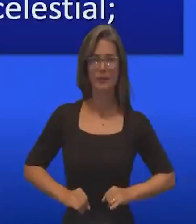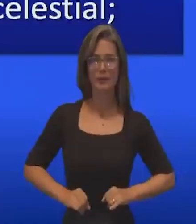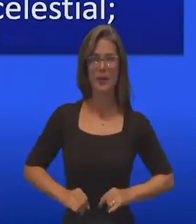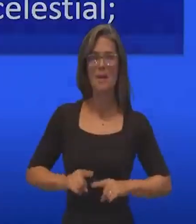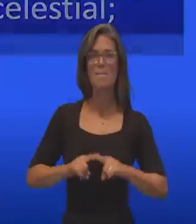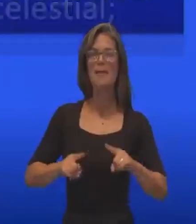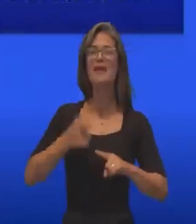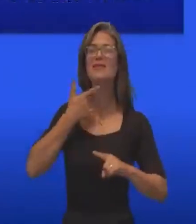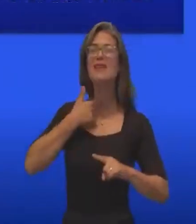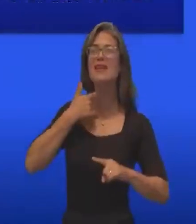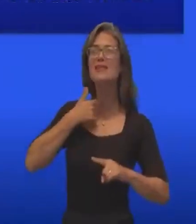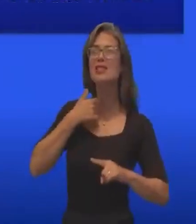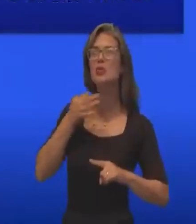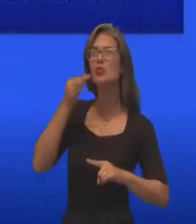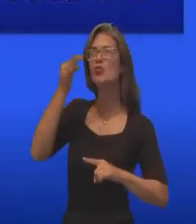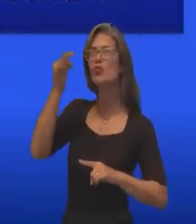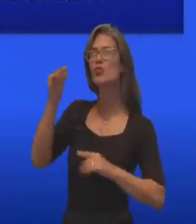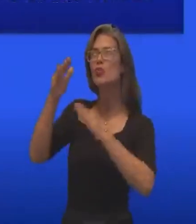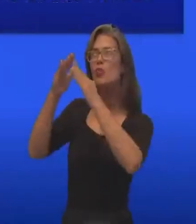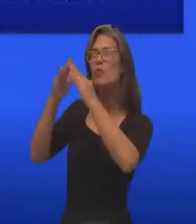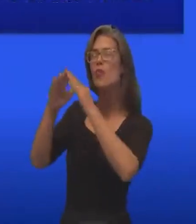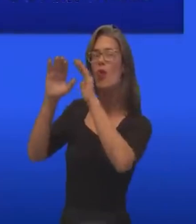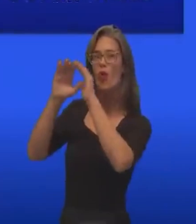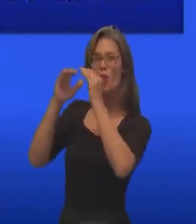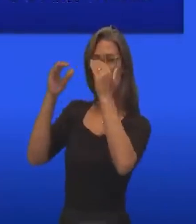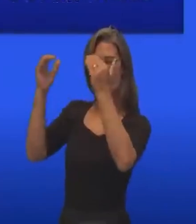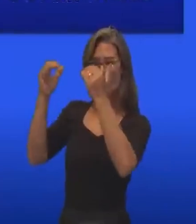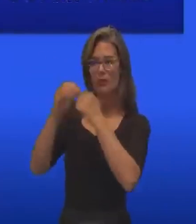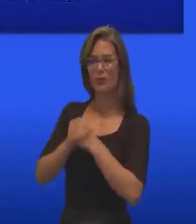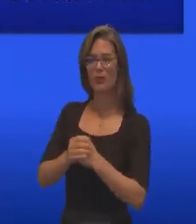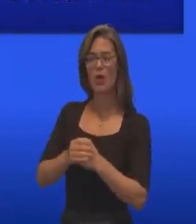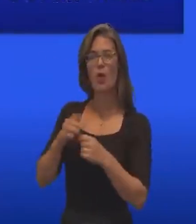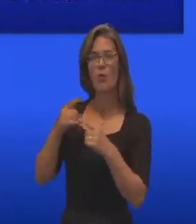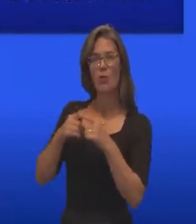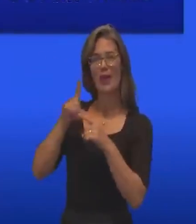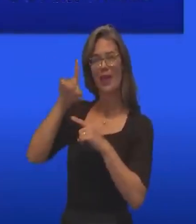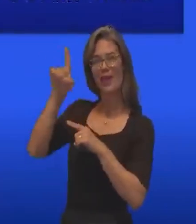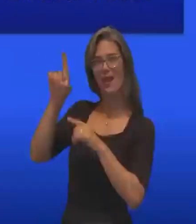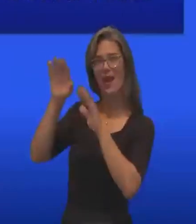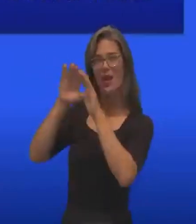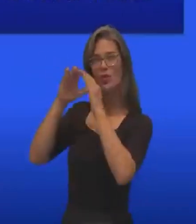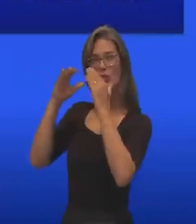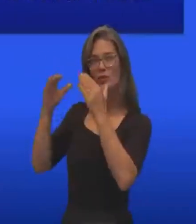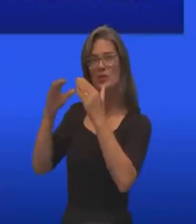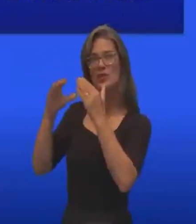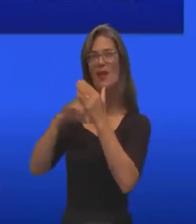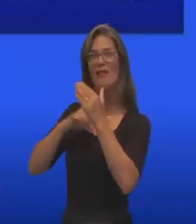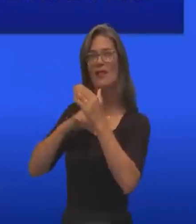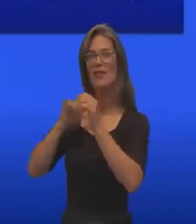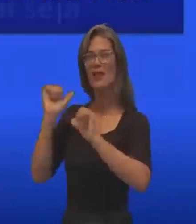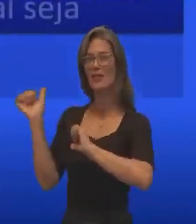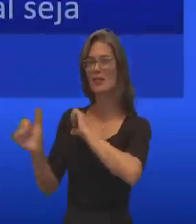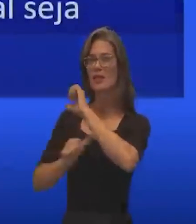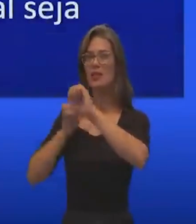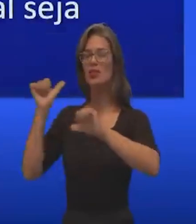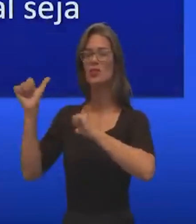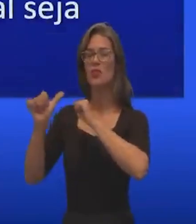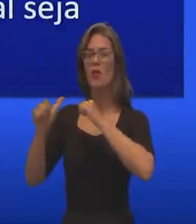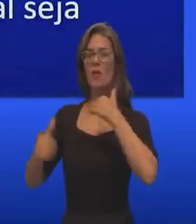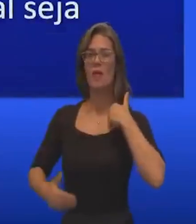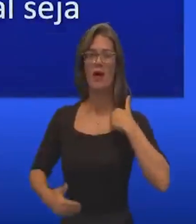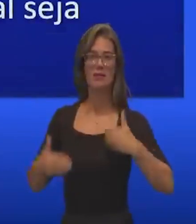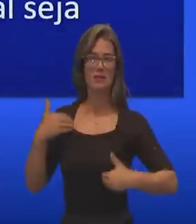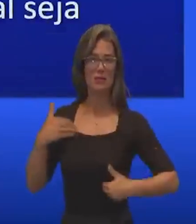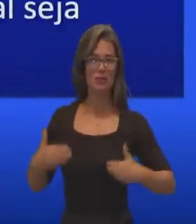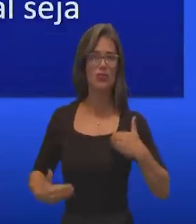céu. Se é que, estando vestidos, não formos achados nus, porque na